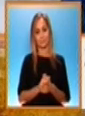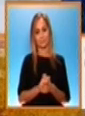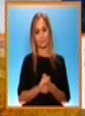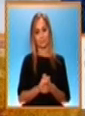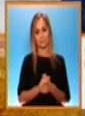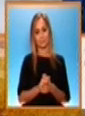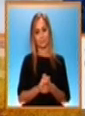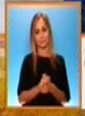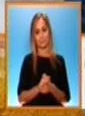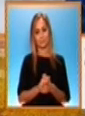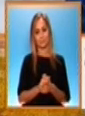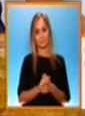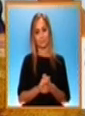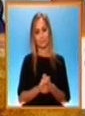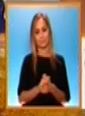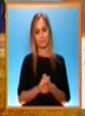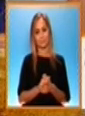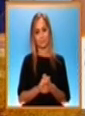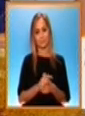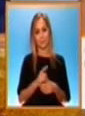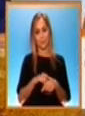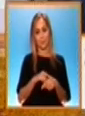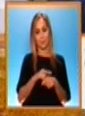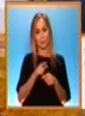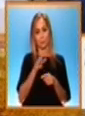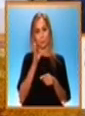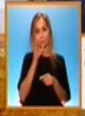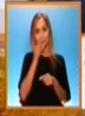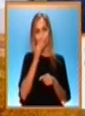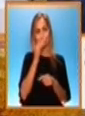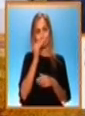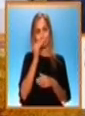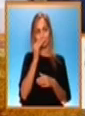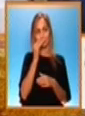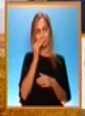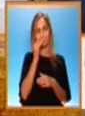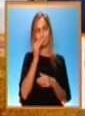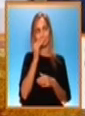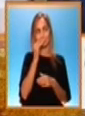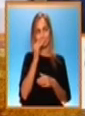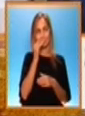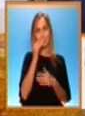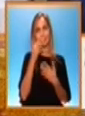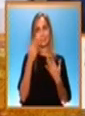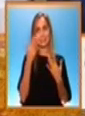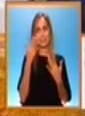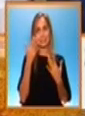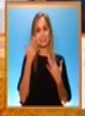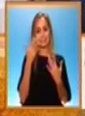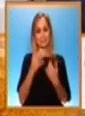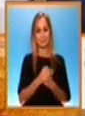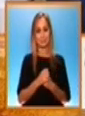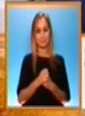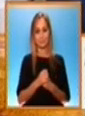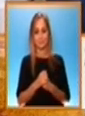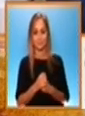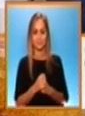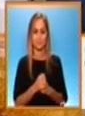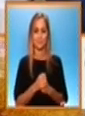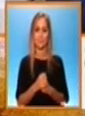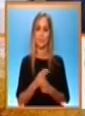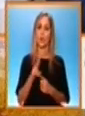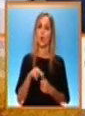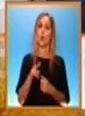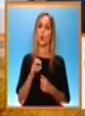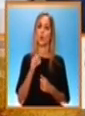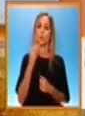35 anos. É aquele momento em que tu... Oi, e eles. E eles também. Olha, Nuno, beijinho